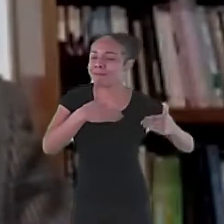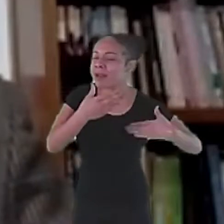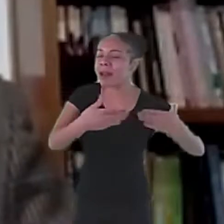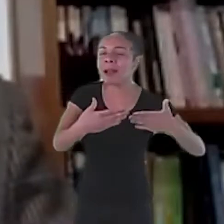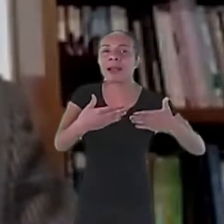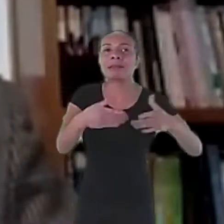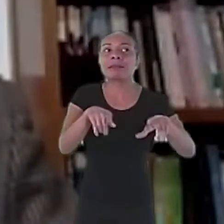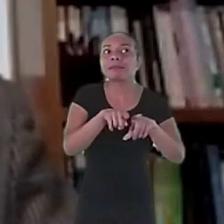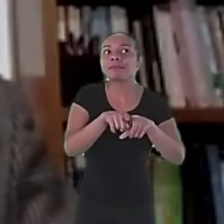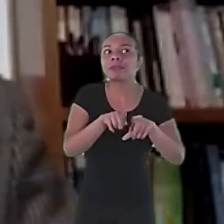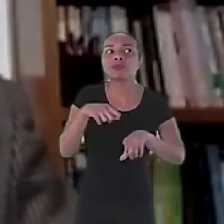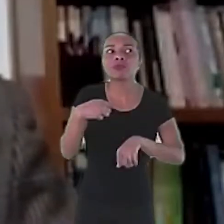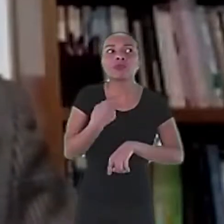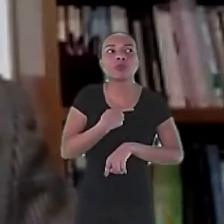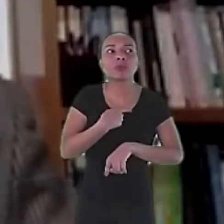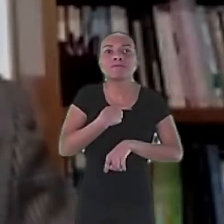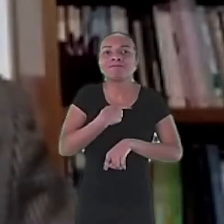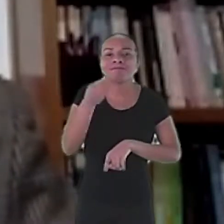aposta.